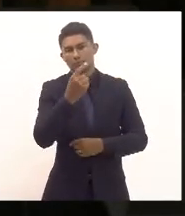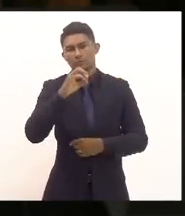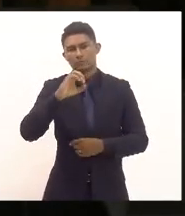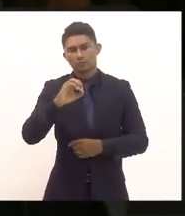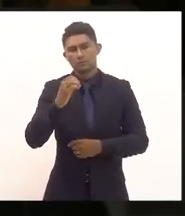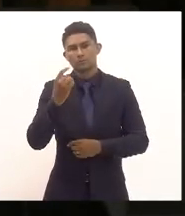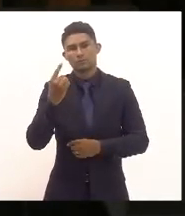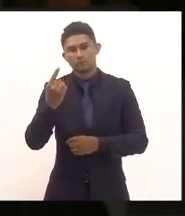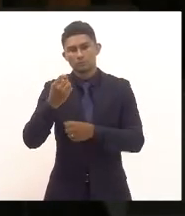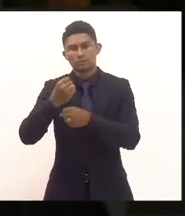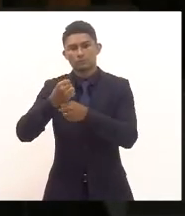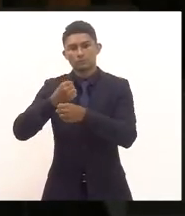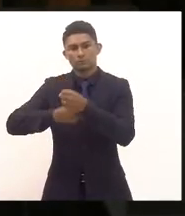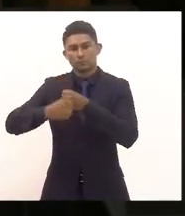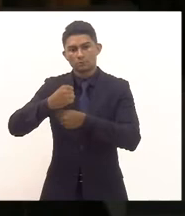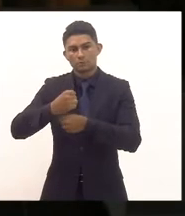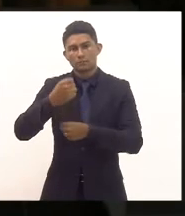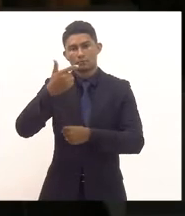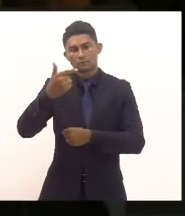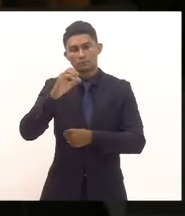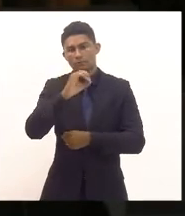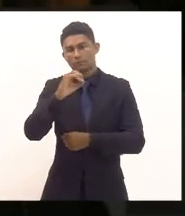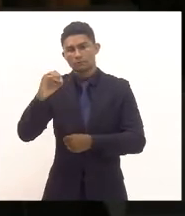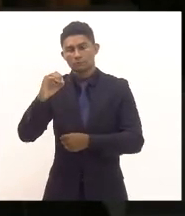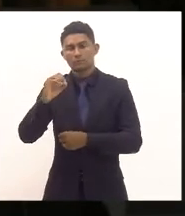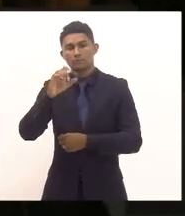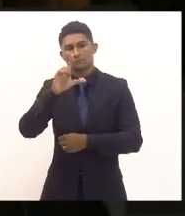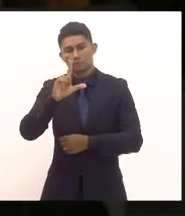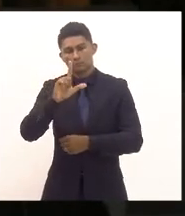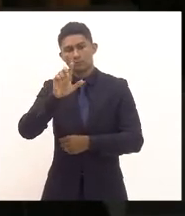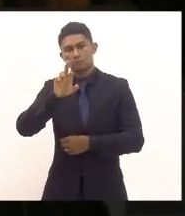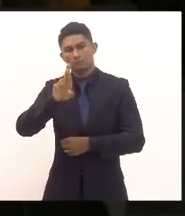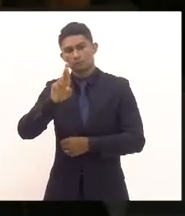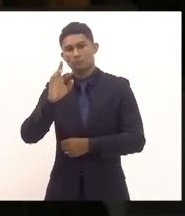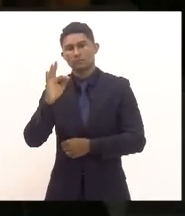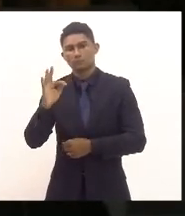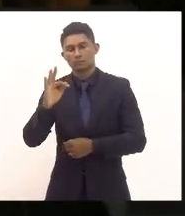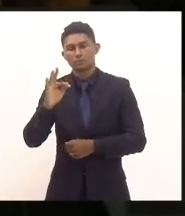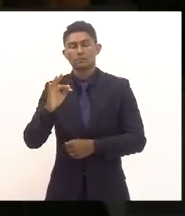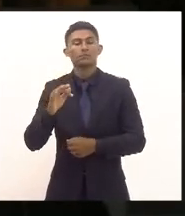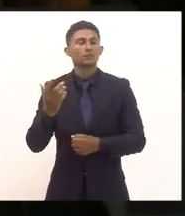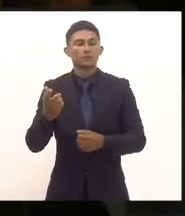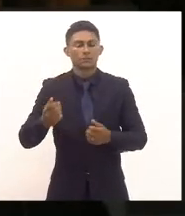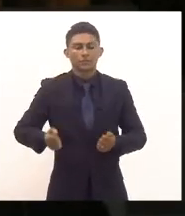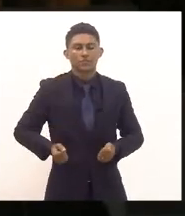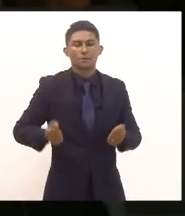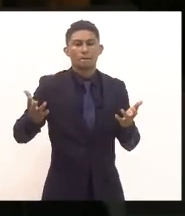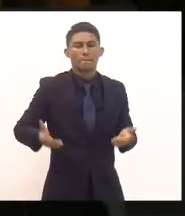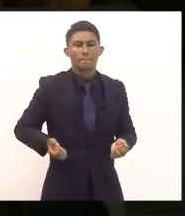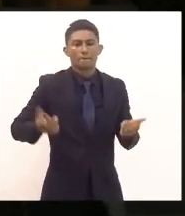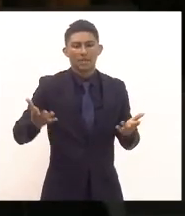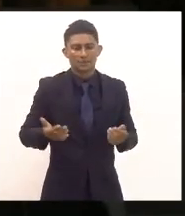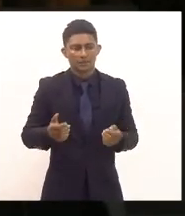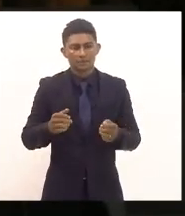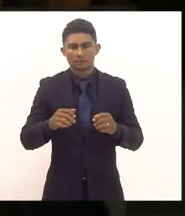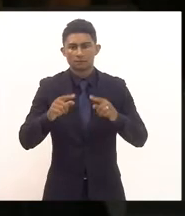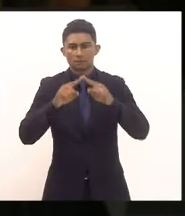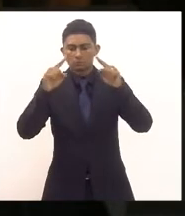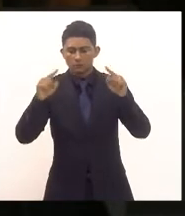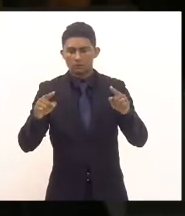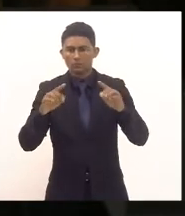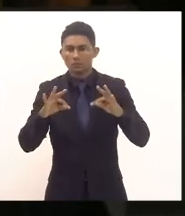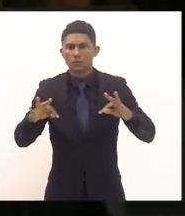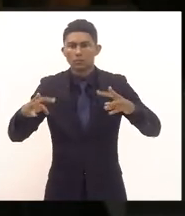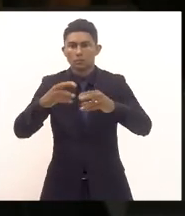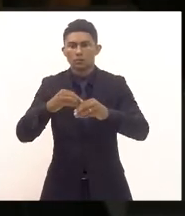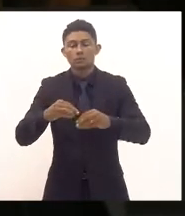de 2.000 que a lrf e a despesa Total com pessoal exceder